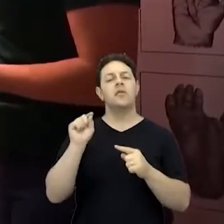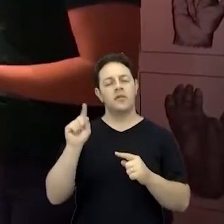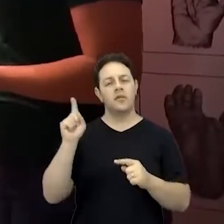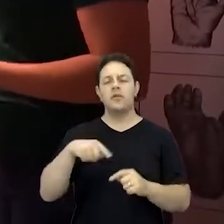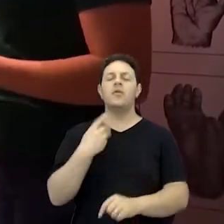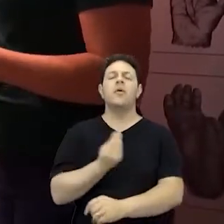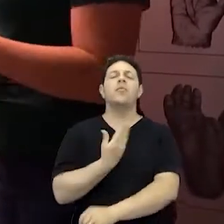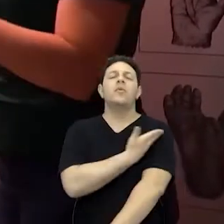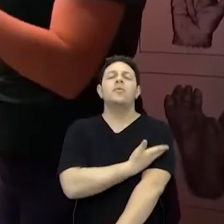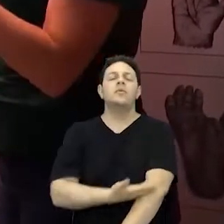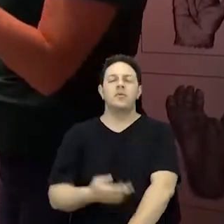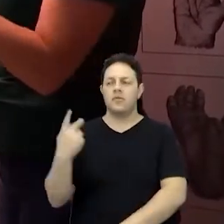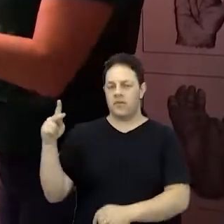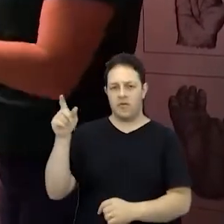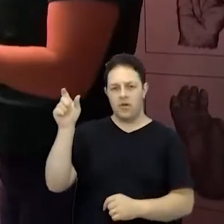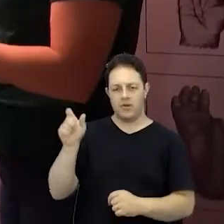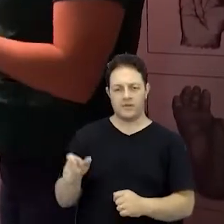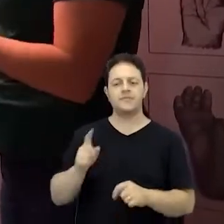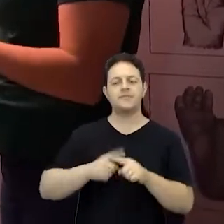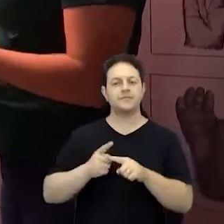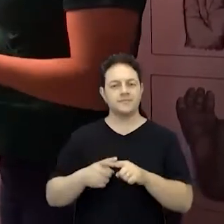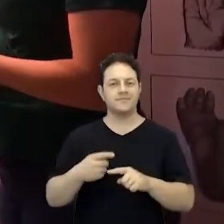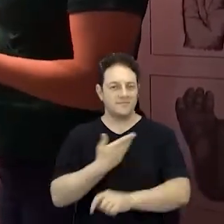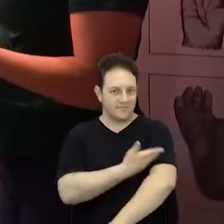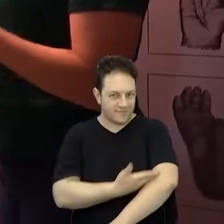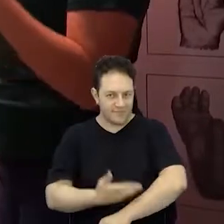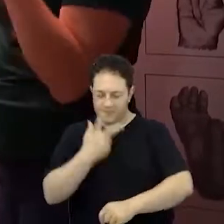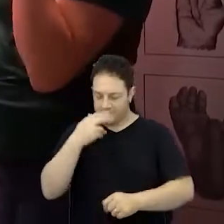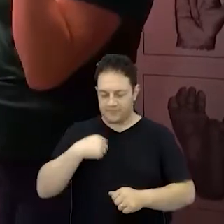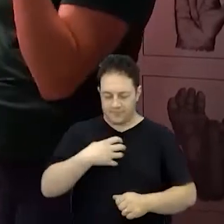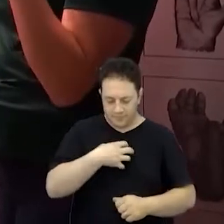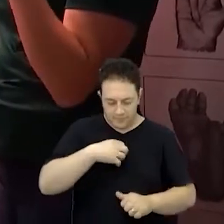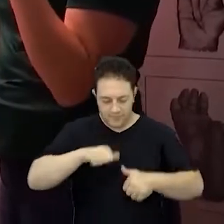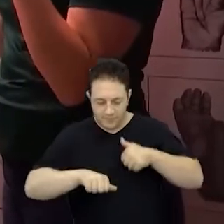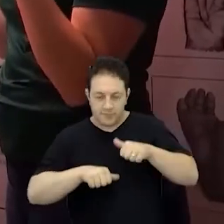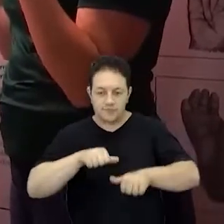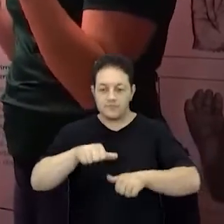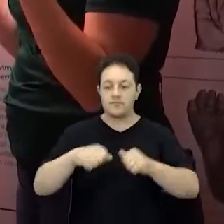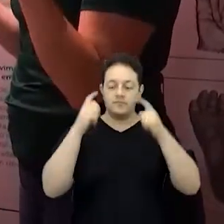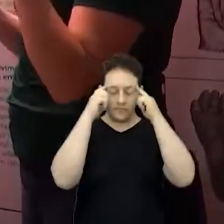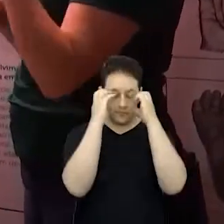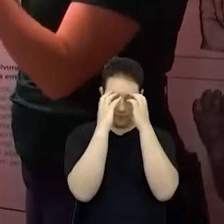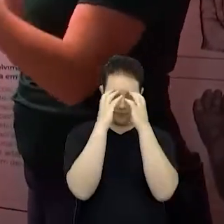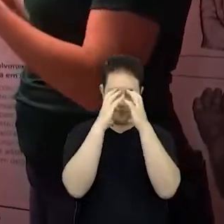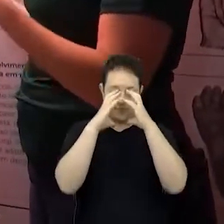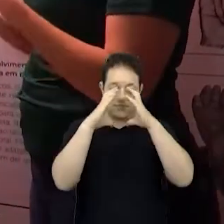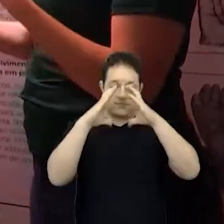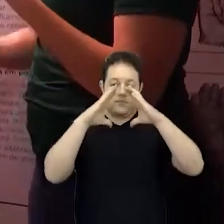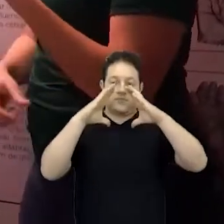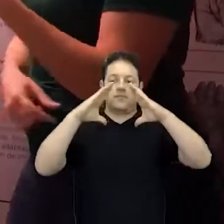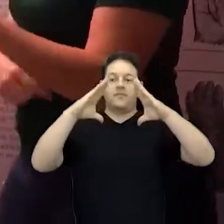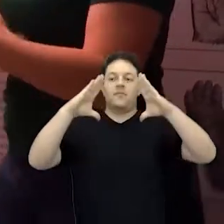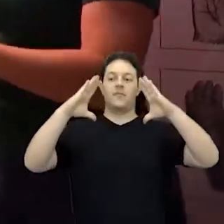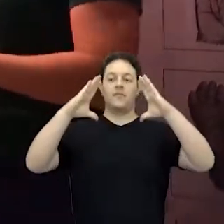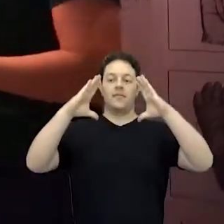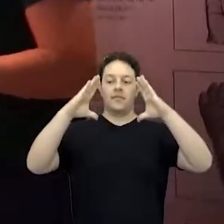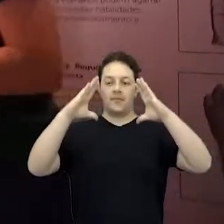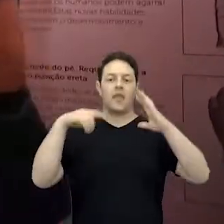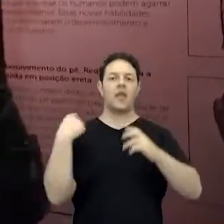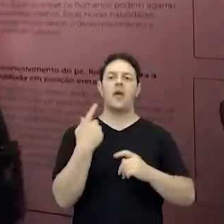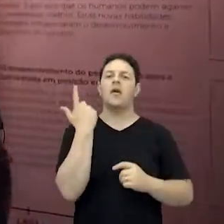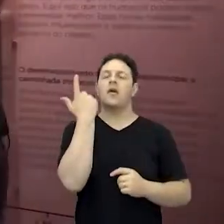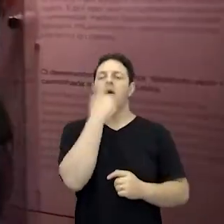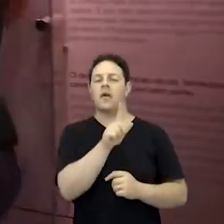da espécie Porque conforme os hábitos foram mudando né dessas espécies a caixa craniana foi aumentando Então a nossa capacidade de